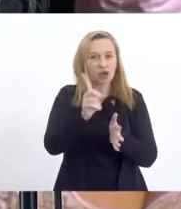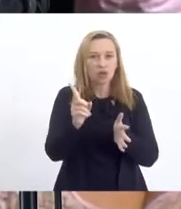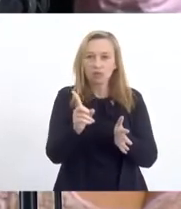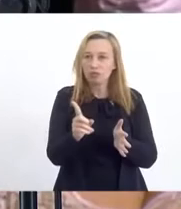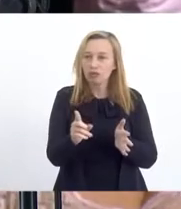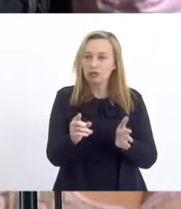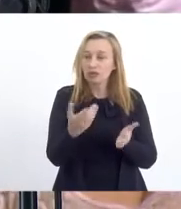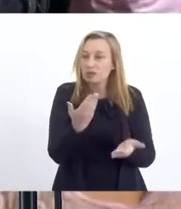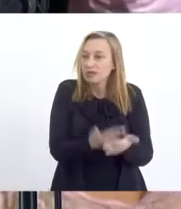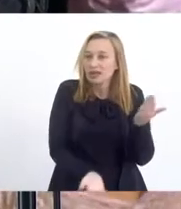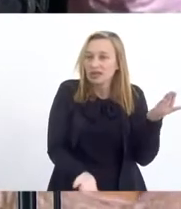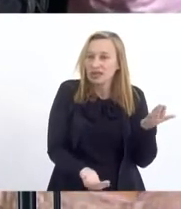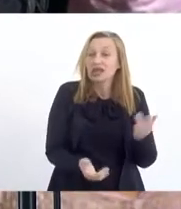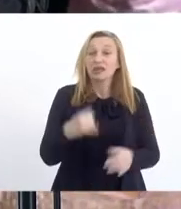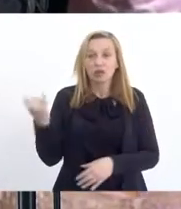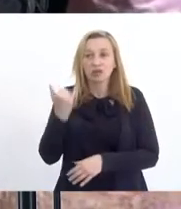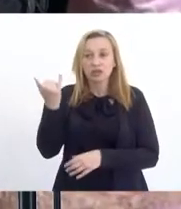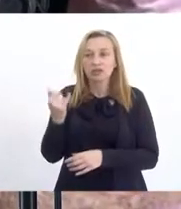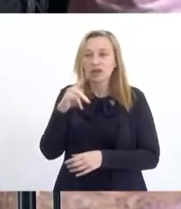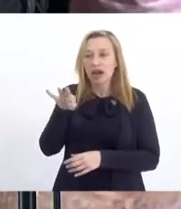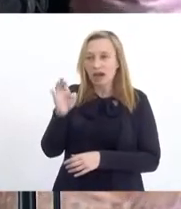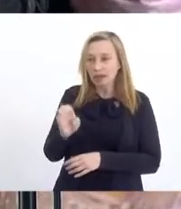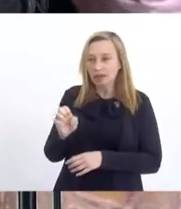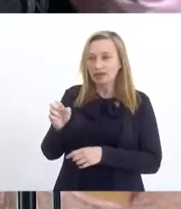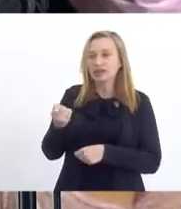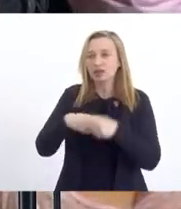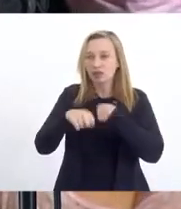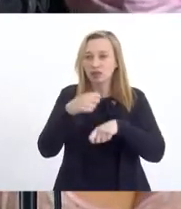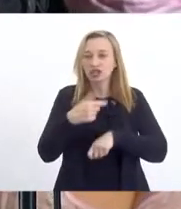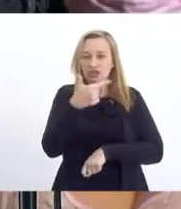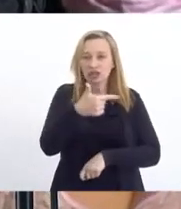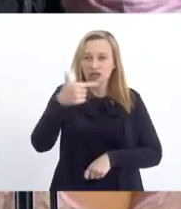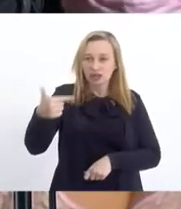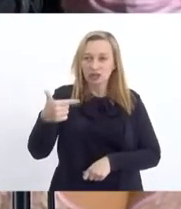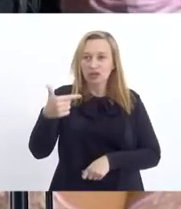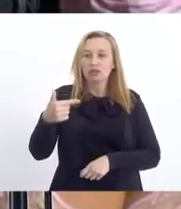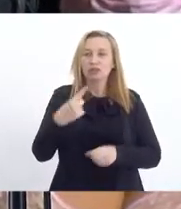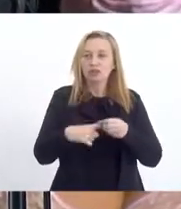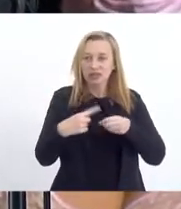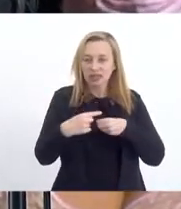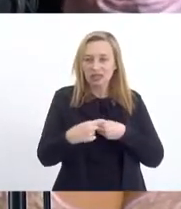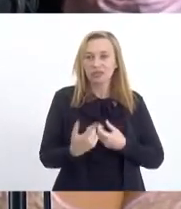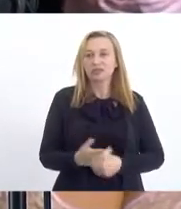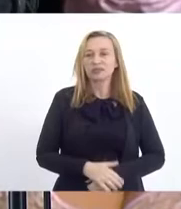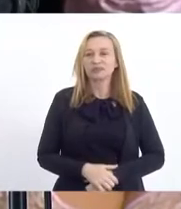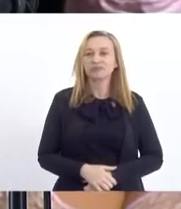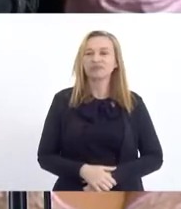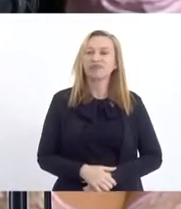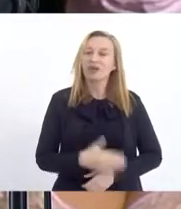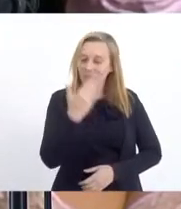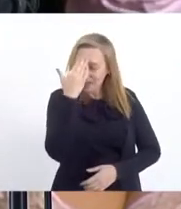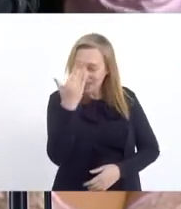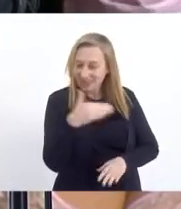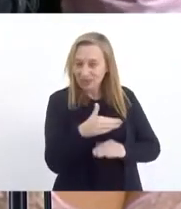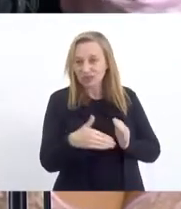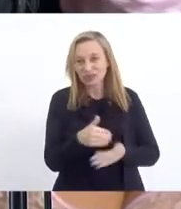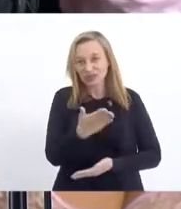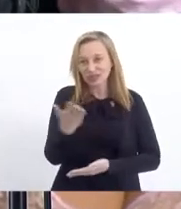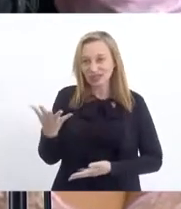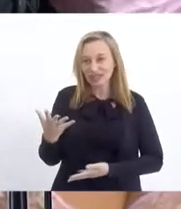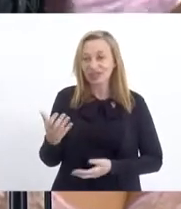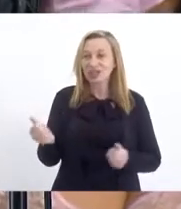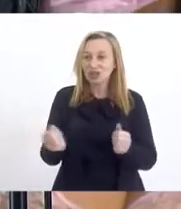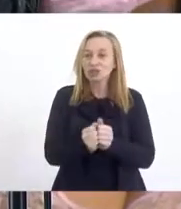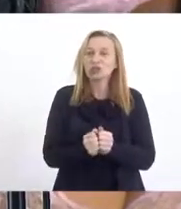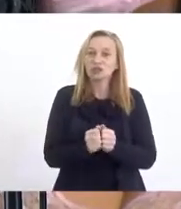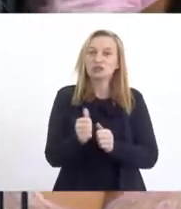importante para todo o agronegócio dos 22 municípios que compõem a região norte-noroeste. No mais, obrigado a todos pela presença e vamos juntos para um